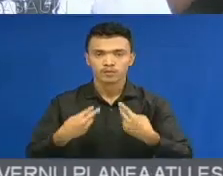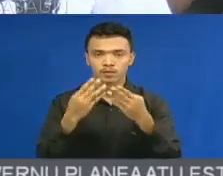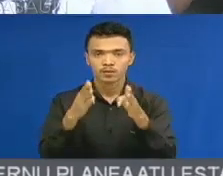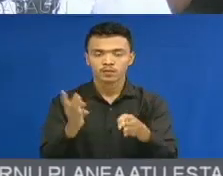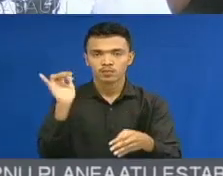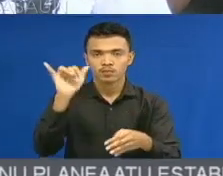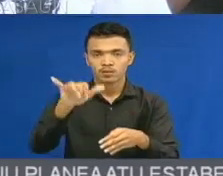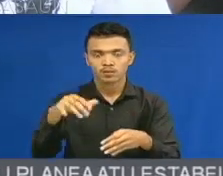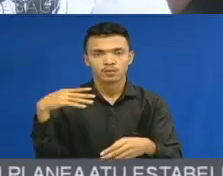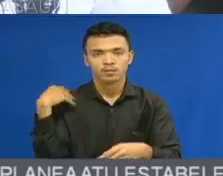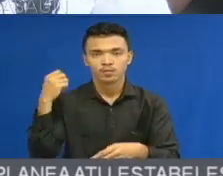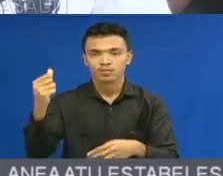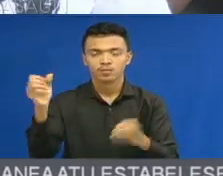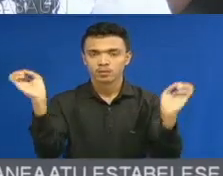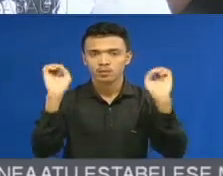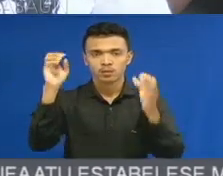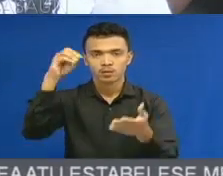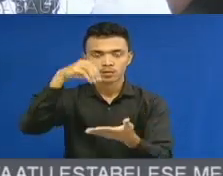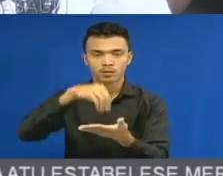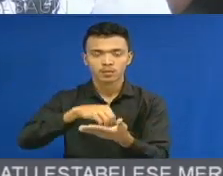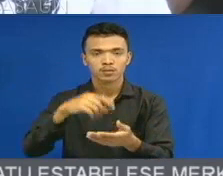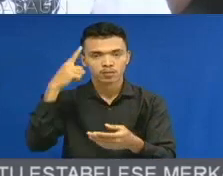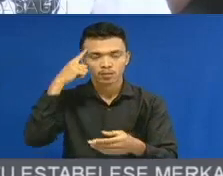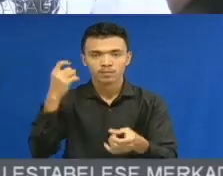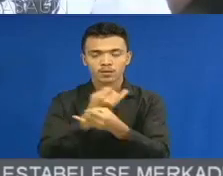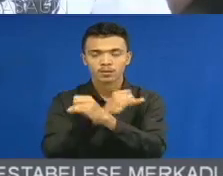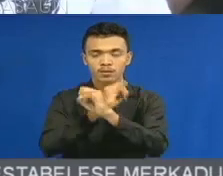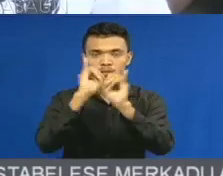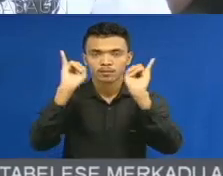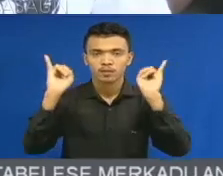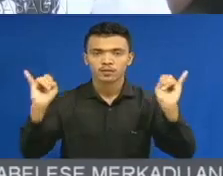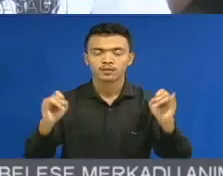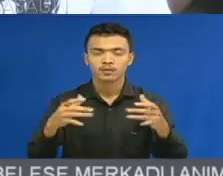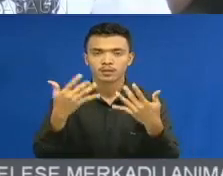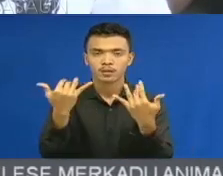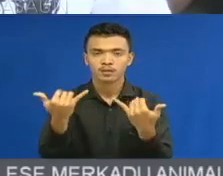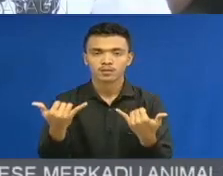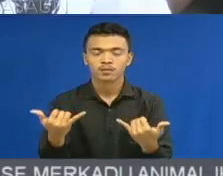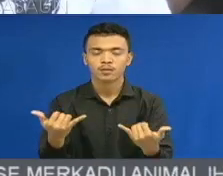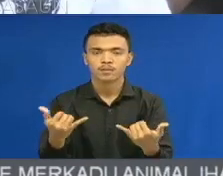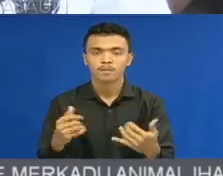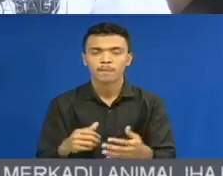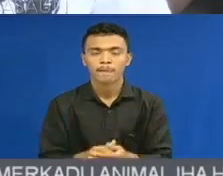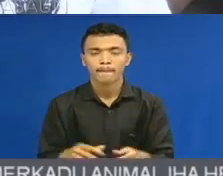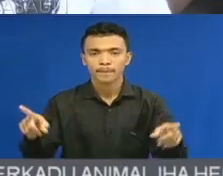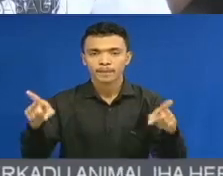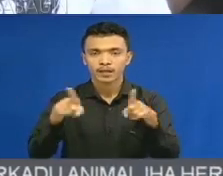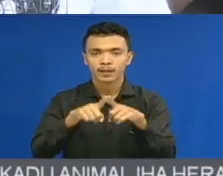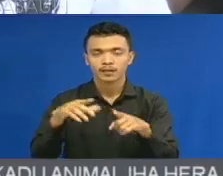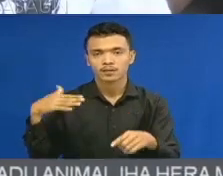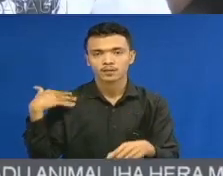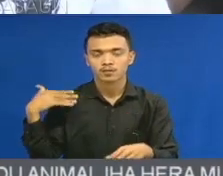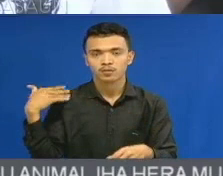luta sem reserva tamba ditu kun rasikan. Agora não, a nossa